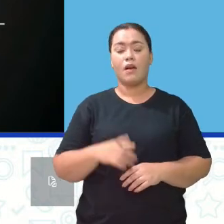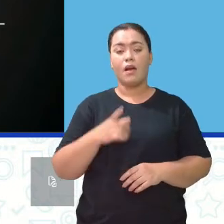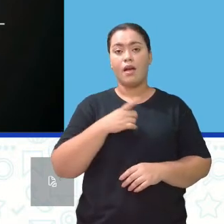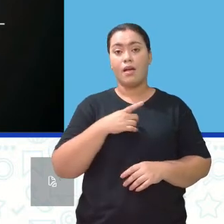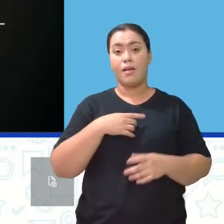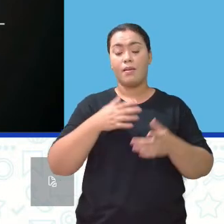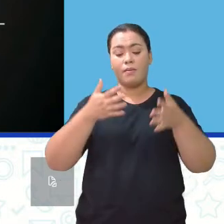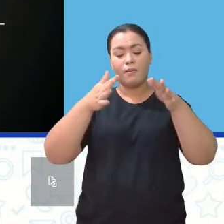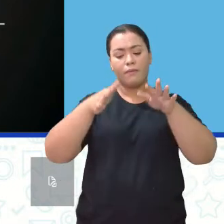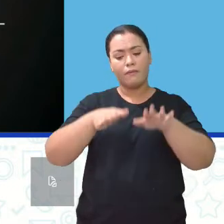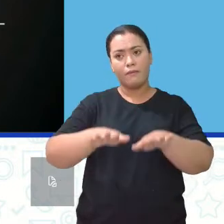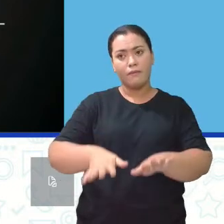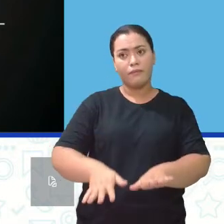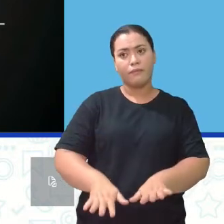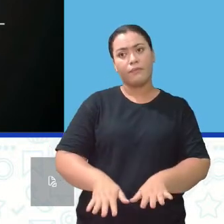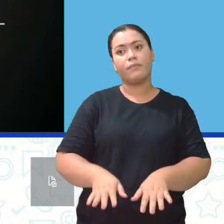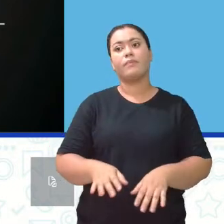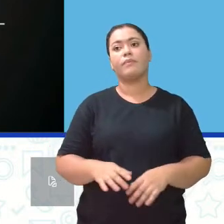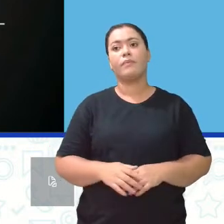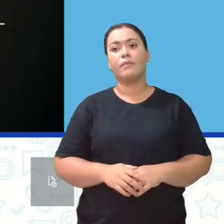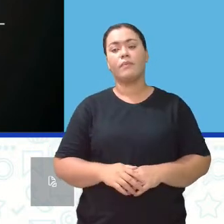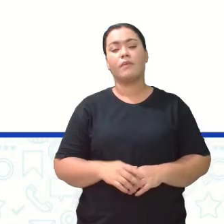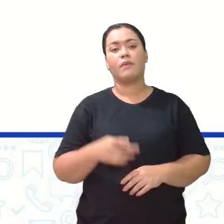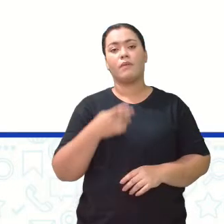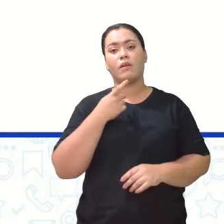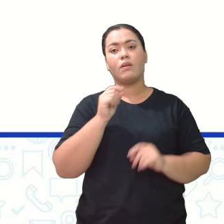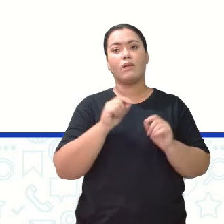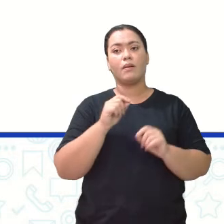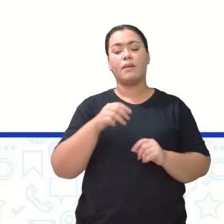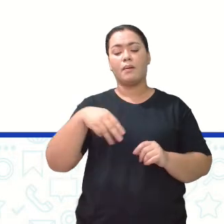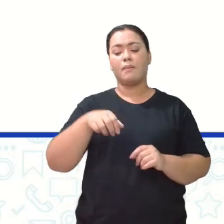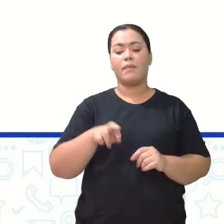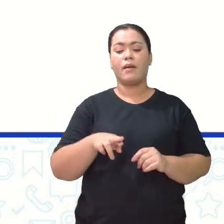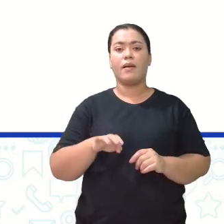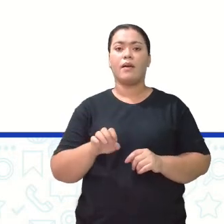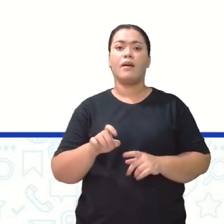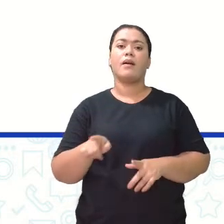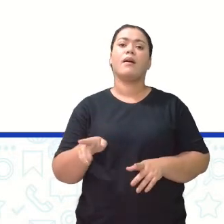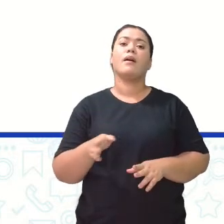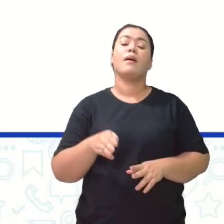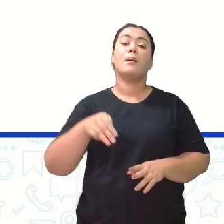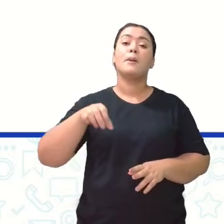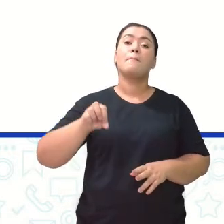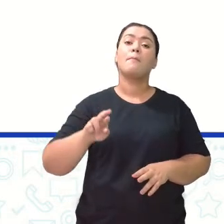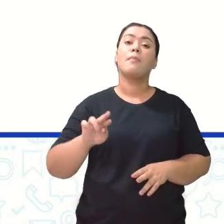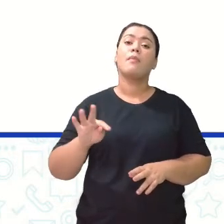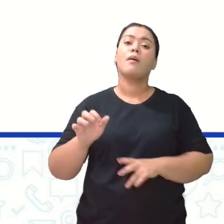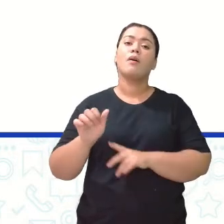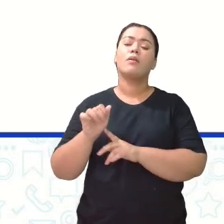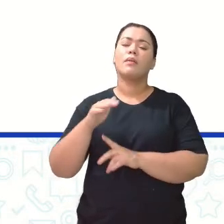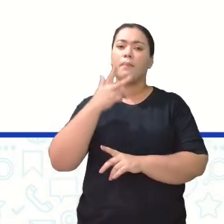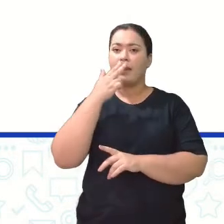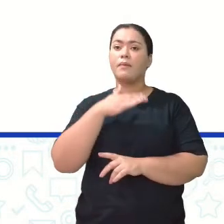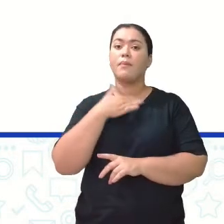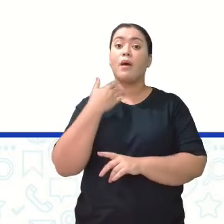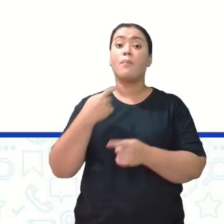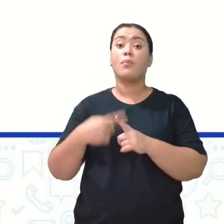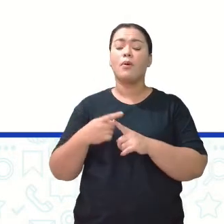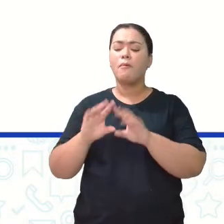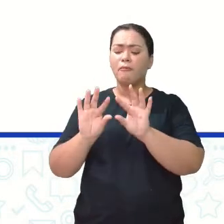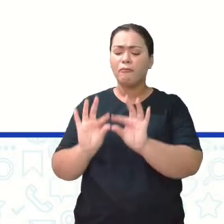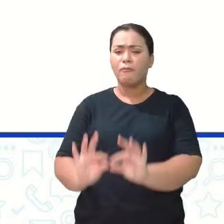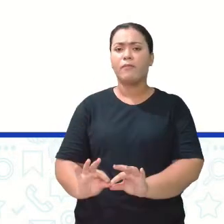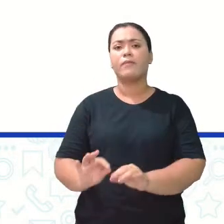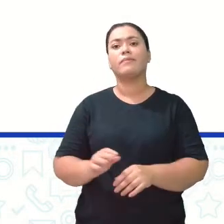a maré morta, chamada maré morta ou maré baixa, né? E a importância das marés, como é que nós vemos?